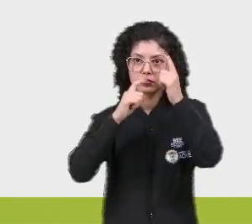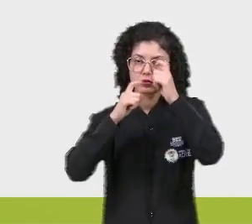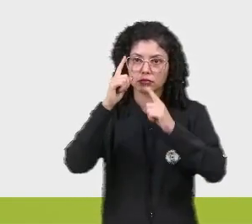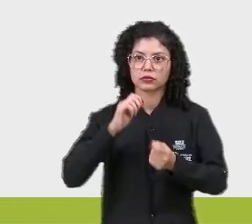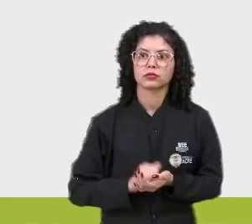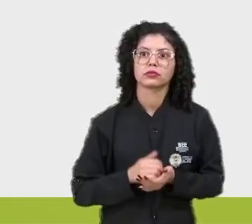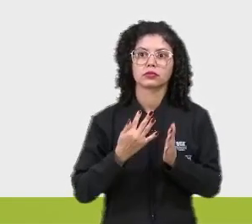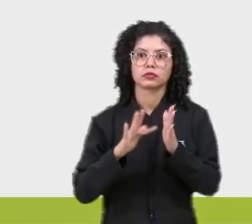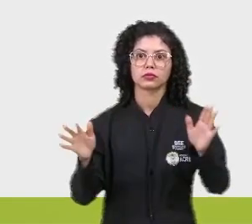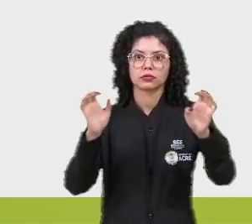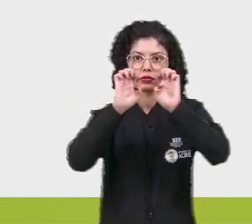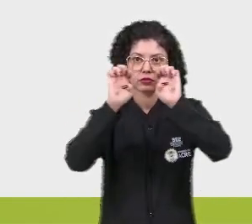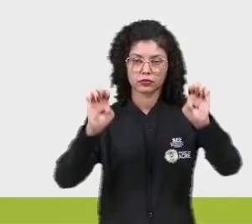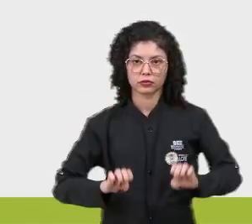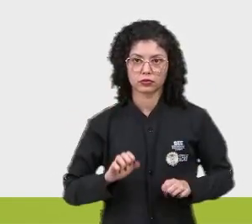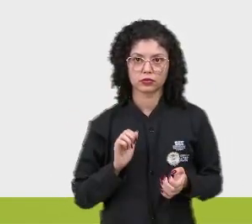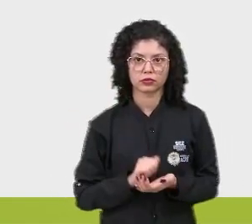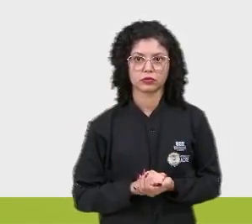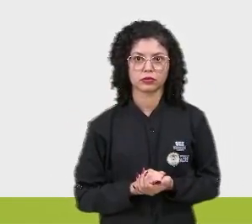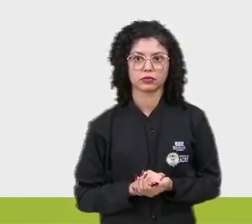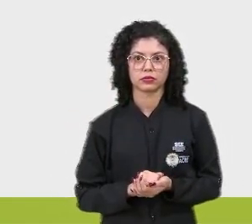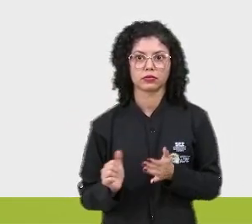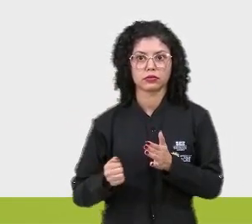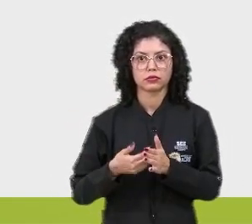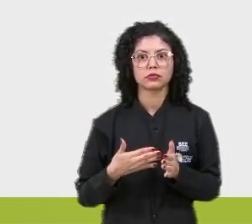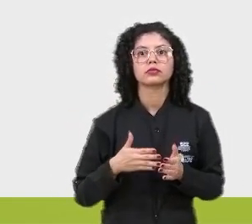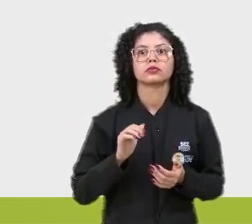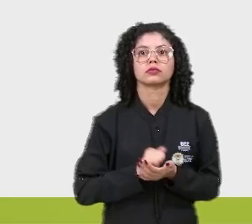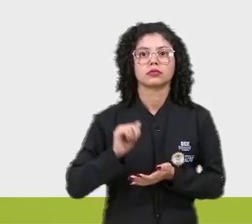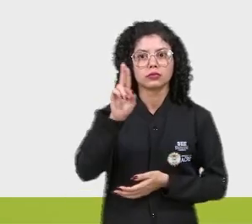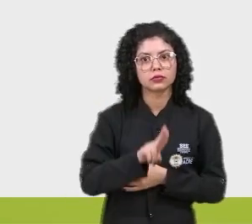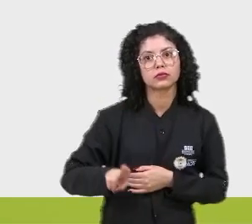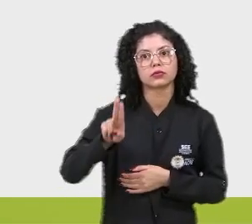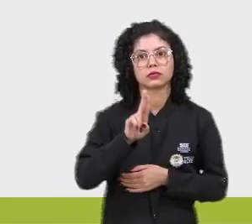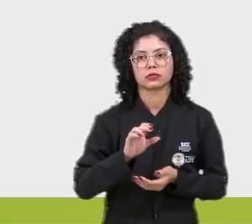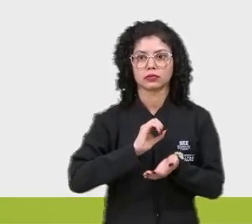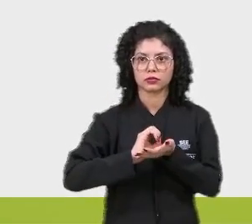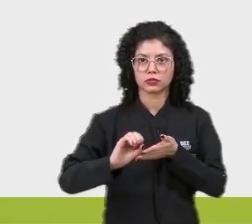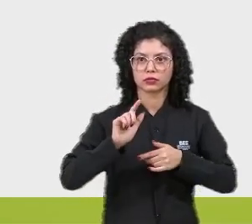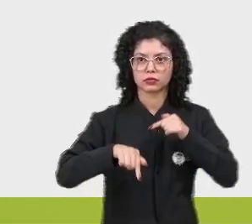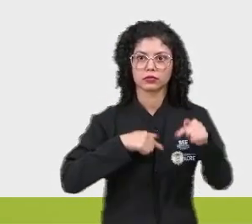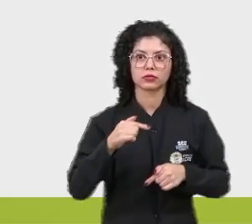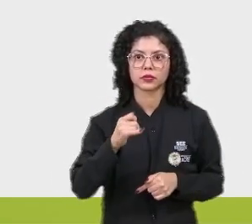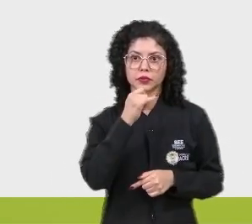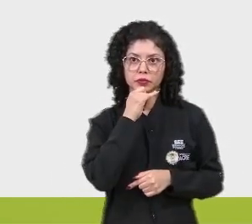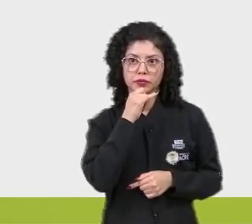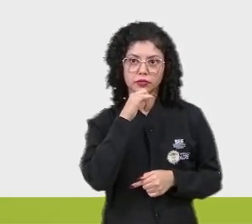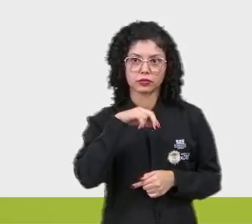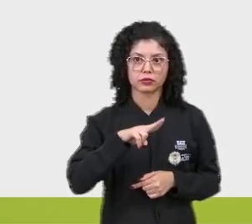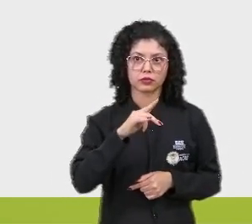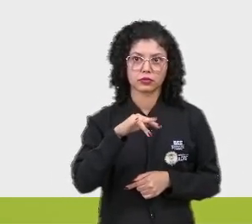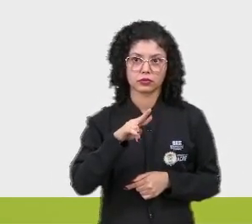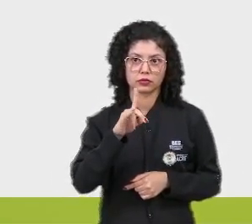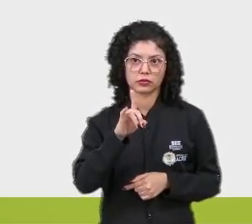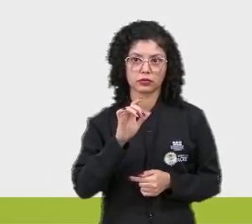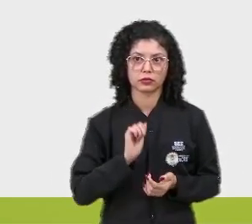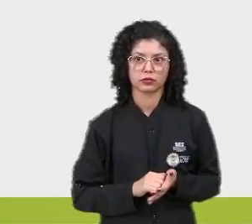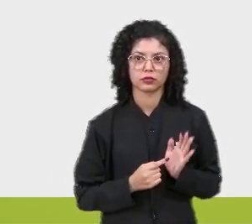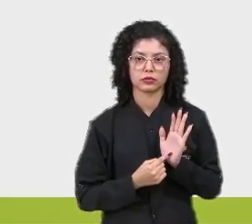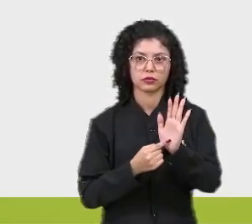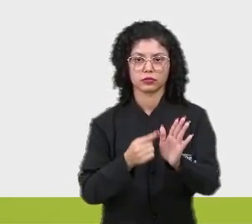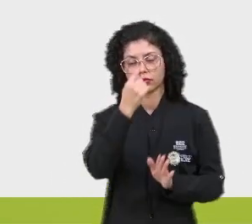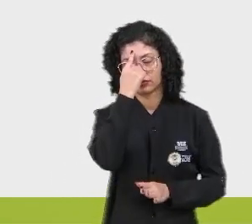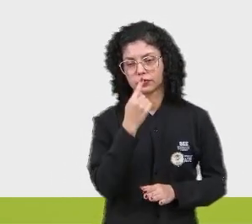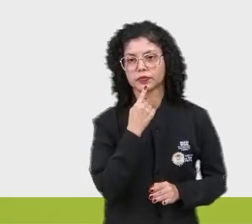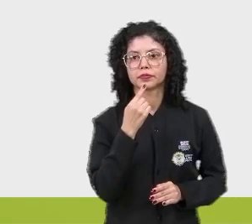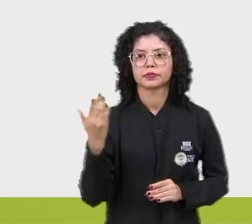linguagem expressa em fórmulas estruturais, muito usadas em química orgânica. Um exemplo é o nanokid,